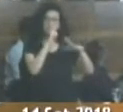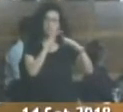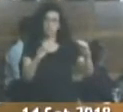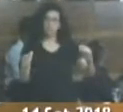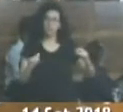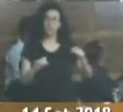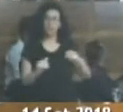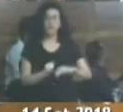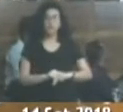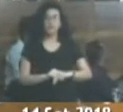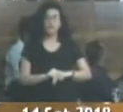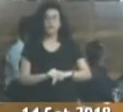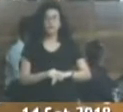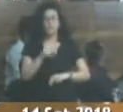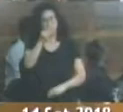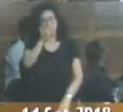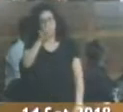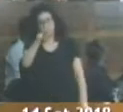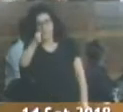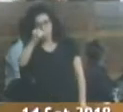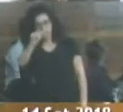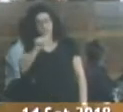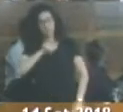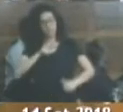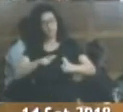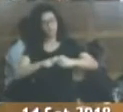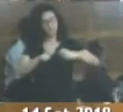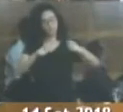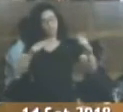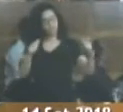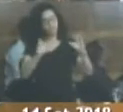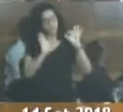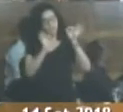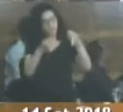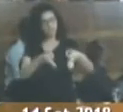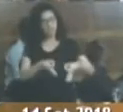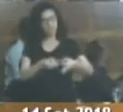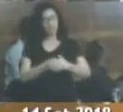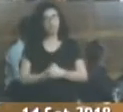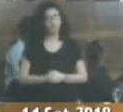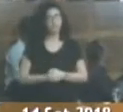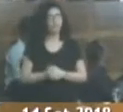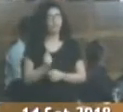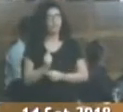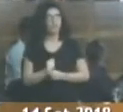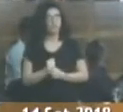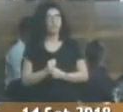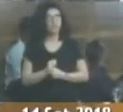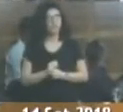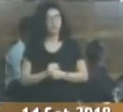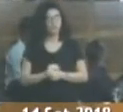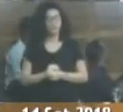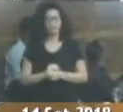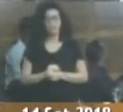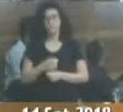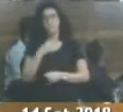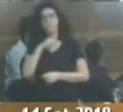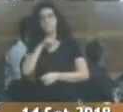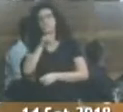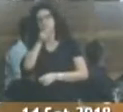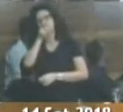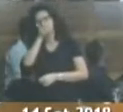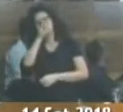um crescimento adequado. Né? E aí a gente entra num outro ponto. Se a